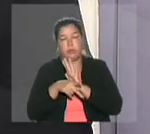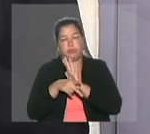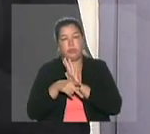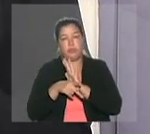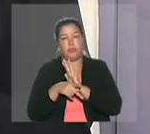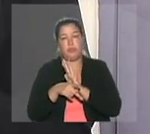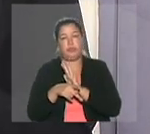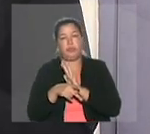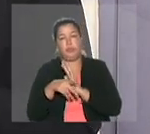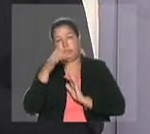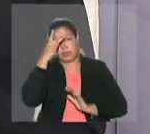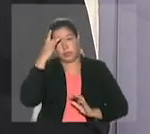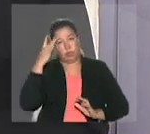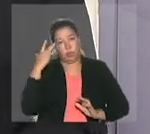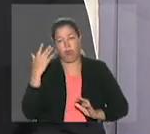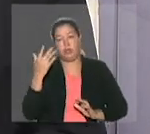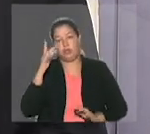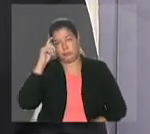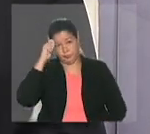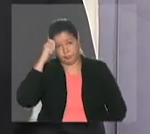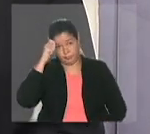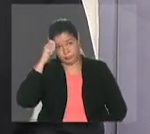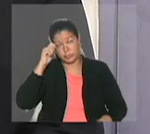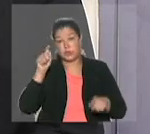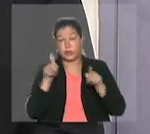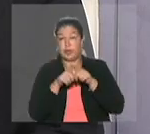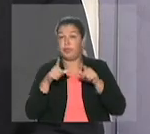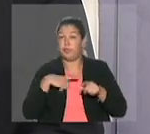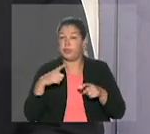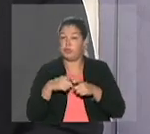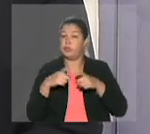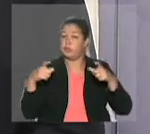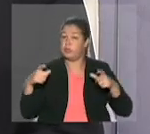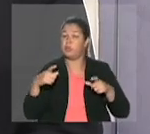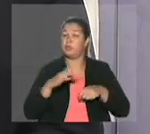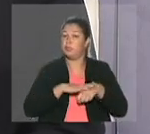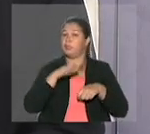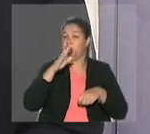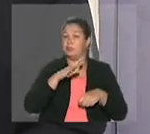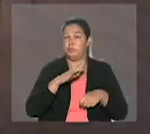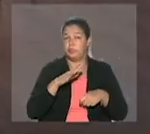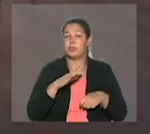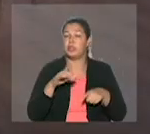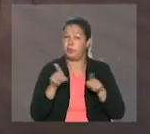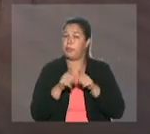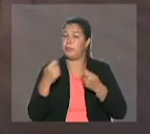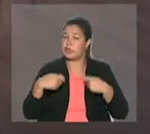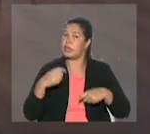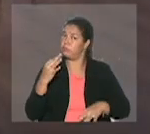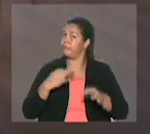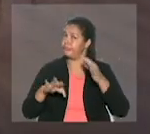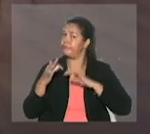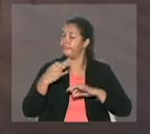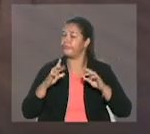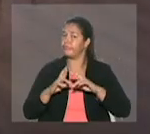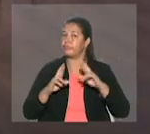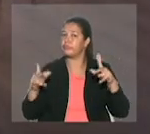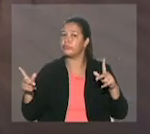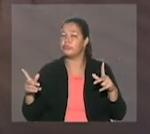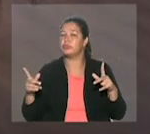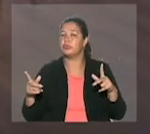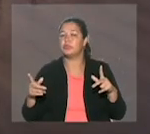predominam, né, na população negra, que tem índices maiores na população negra e precisam ser, e precisam ser tratadas de